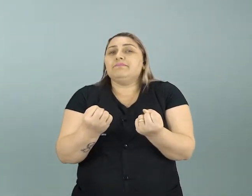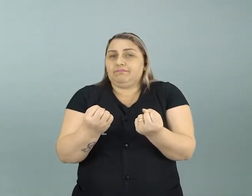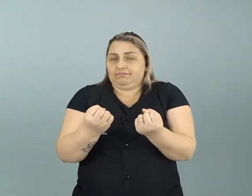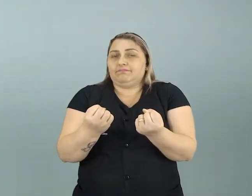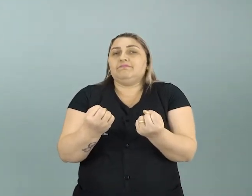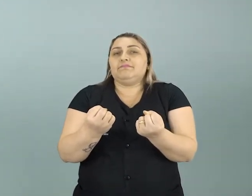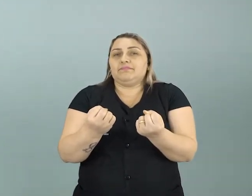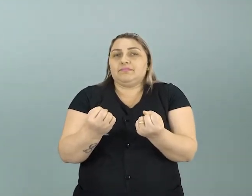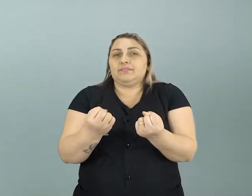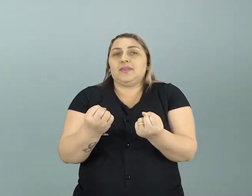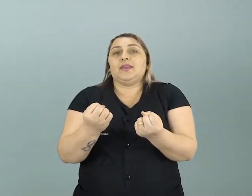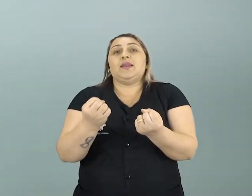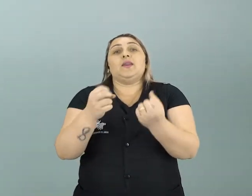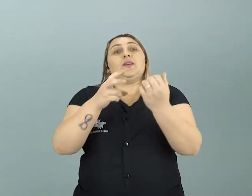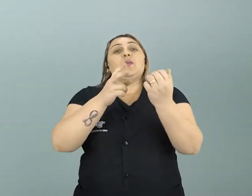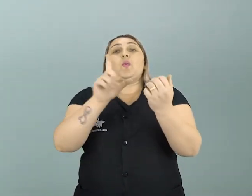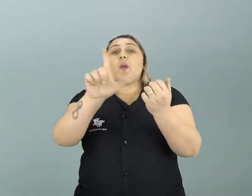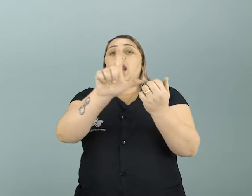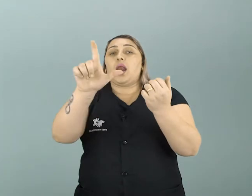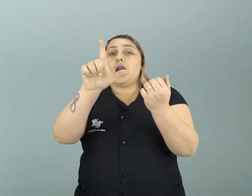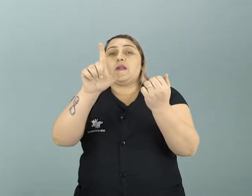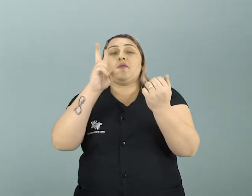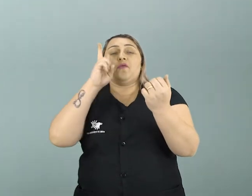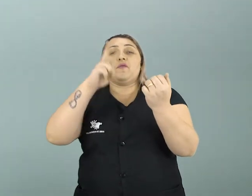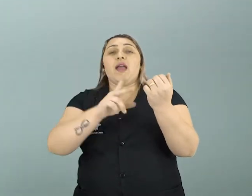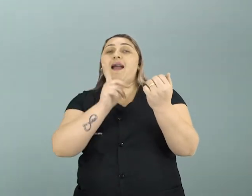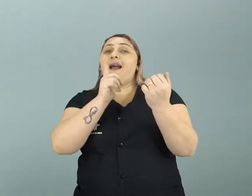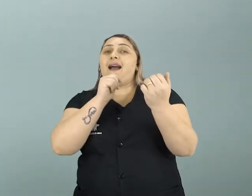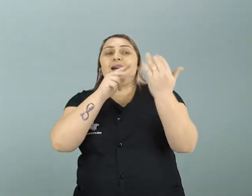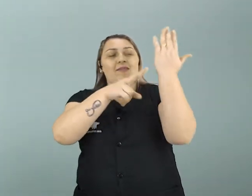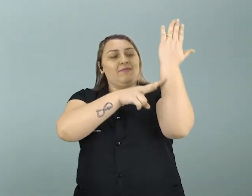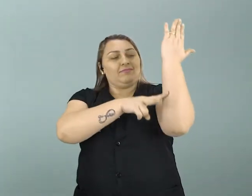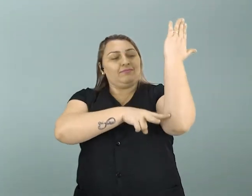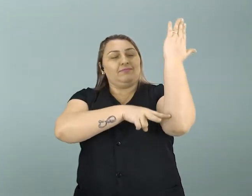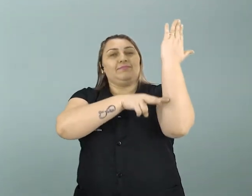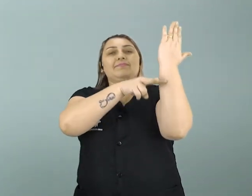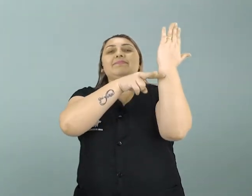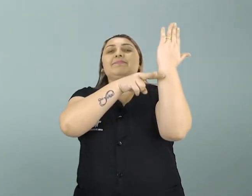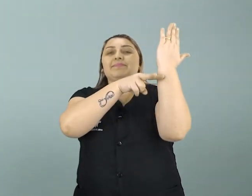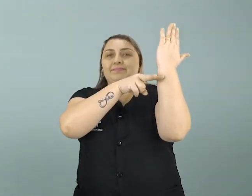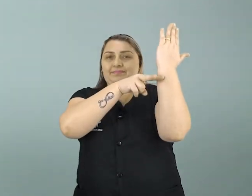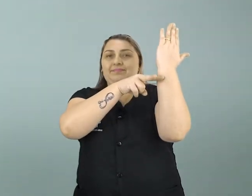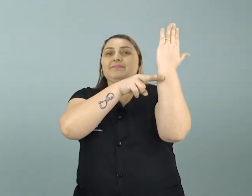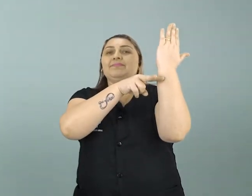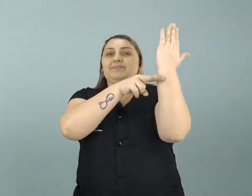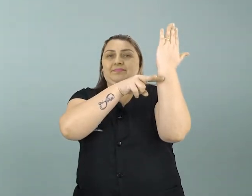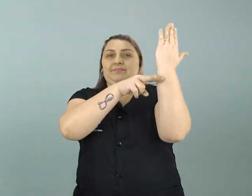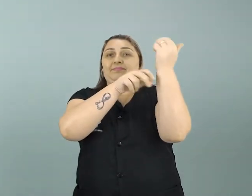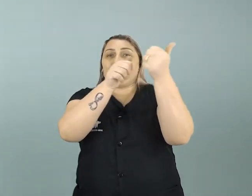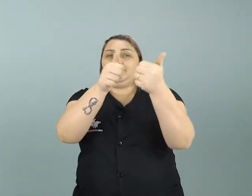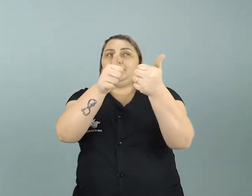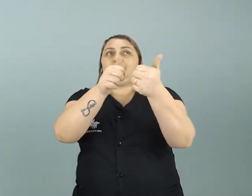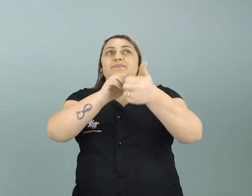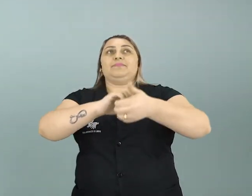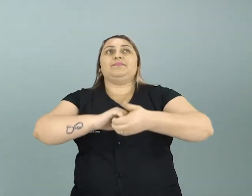tem. E para medir o litro, nós vamos medir tudo que é litro.